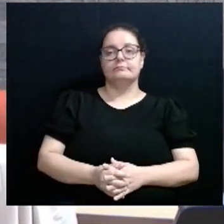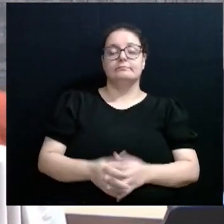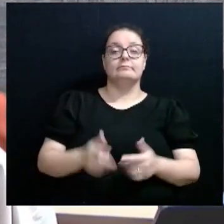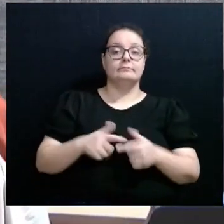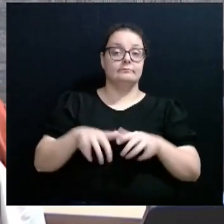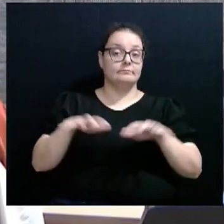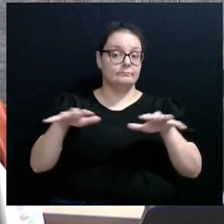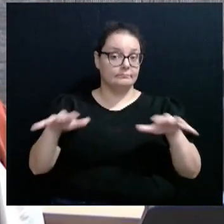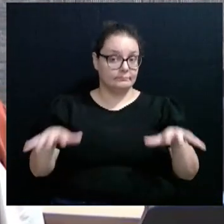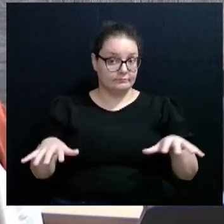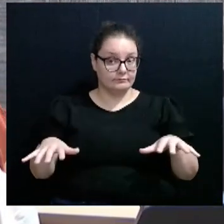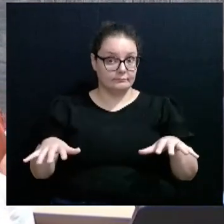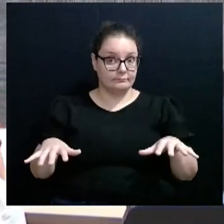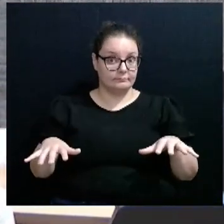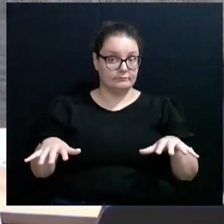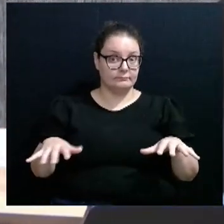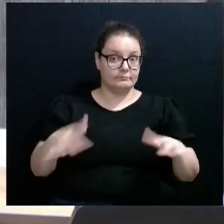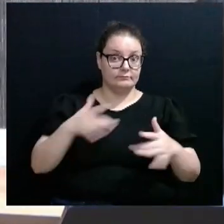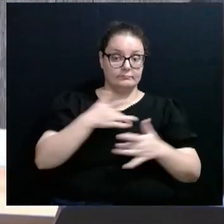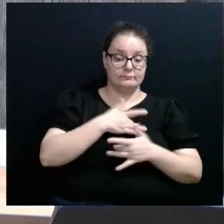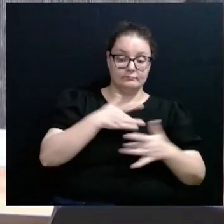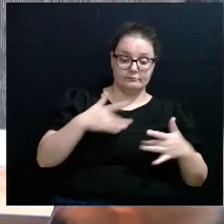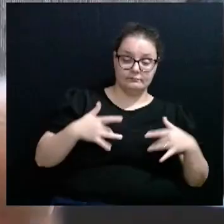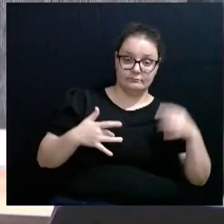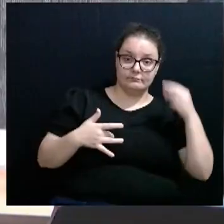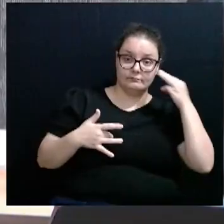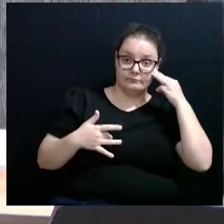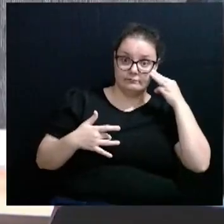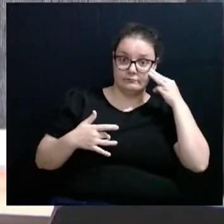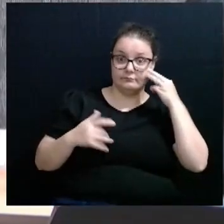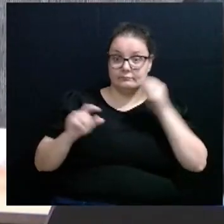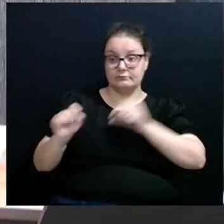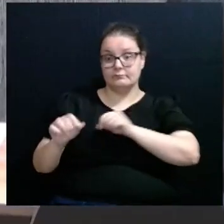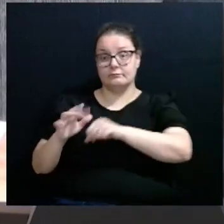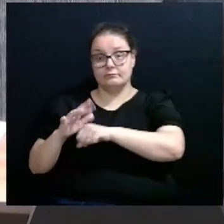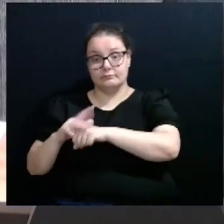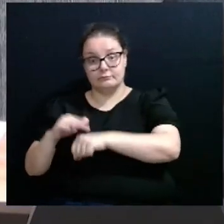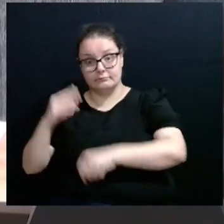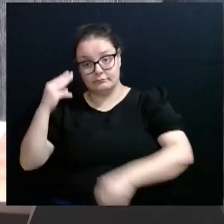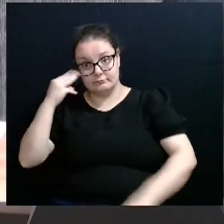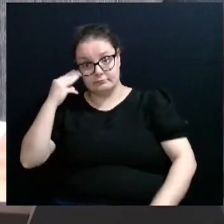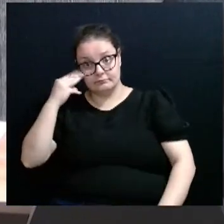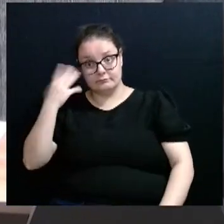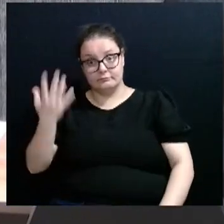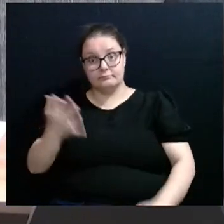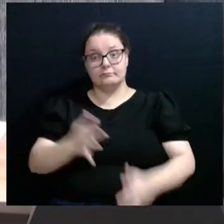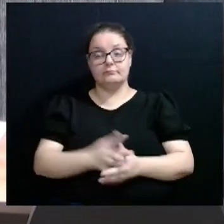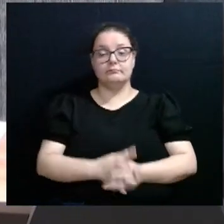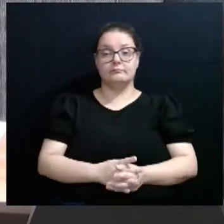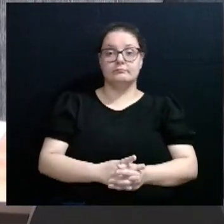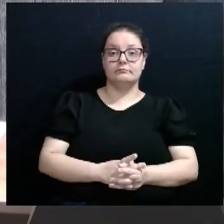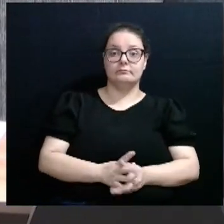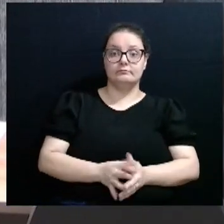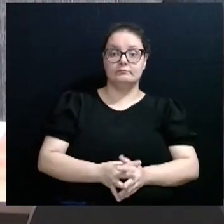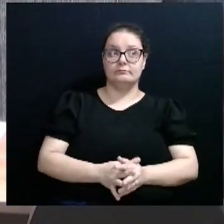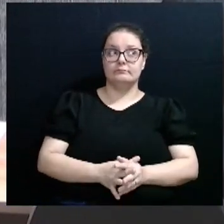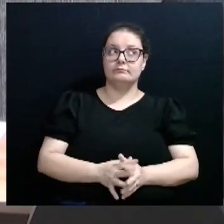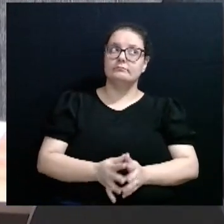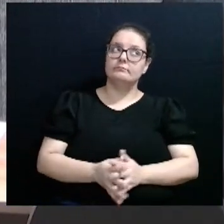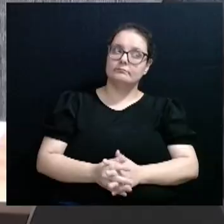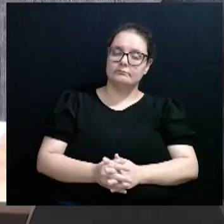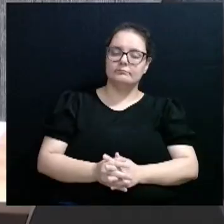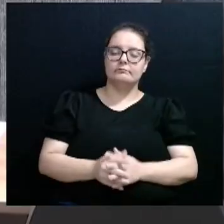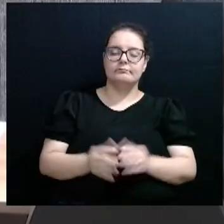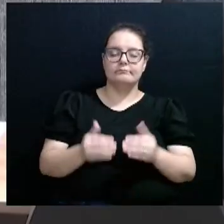é saúde mental e o que era a doença mental era uma linha bem larga, era